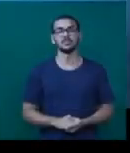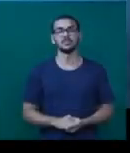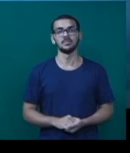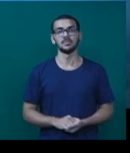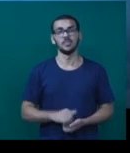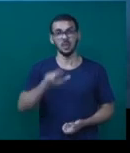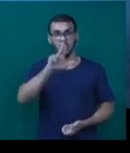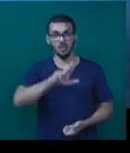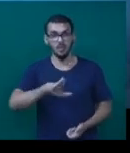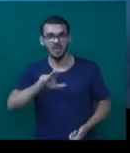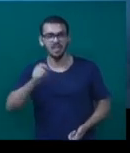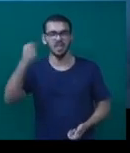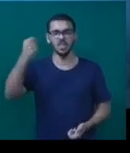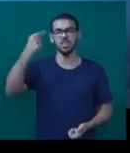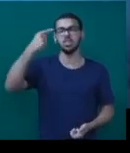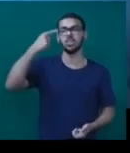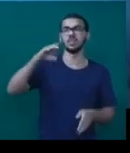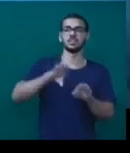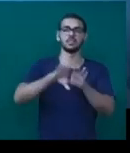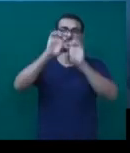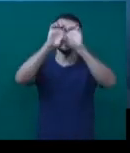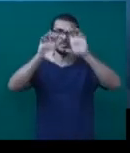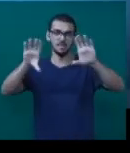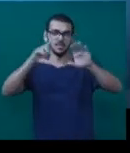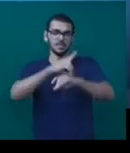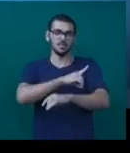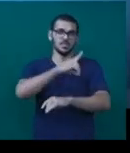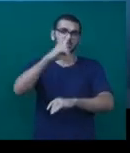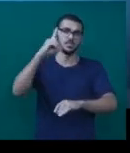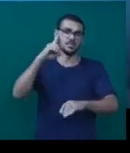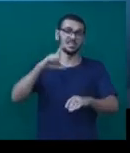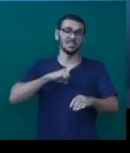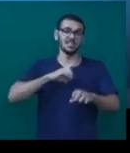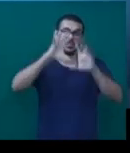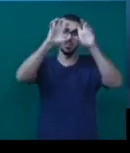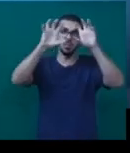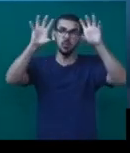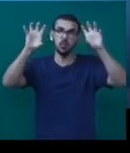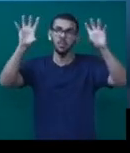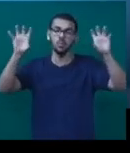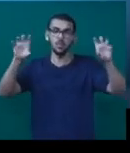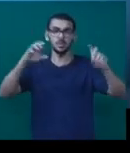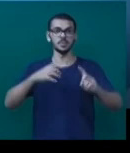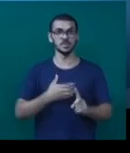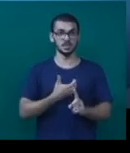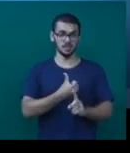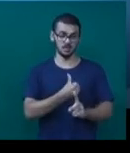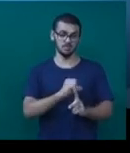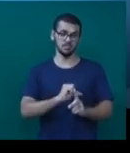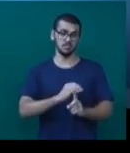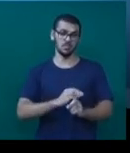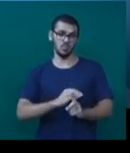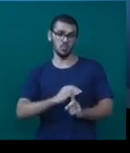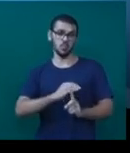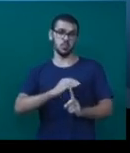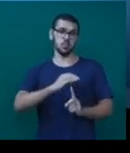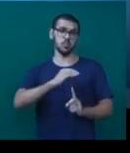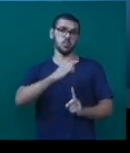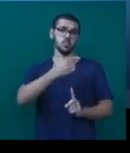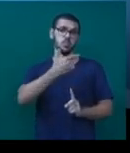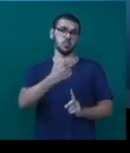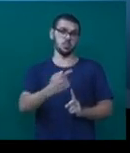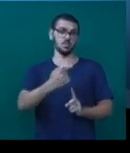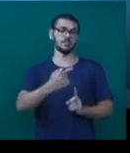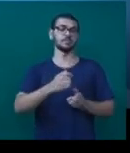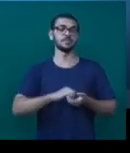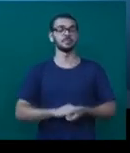Em Uberlândia, sol com muitas nuvens durante o dia e períodos de céu nublado. Mínima prevista de 19 e máxima de 27